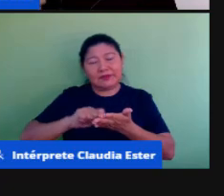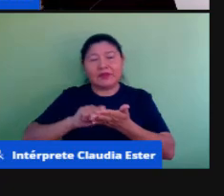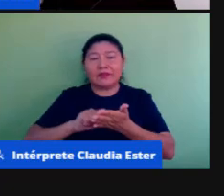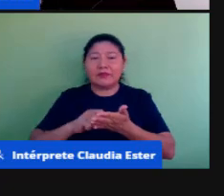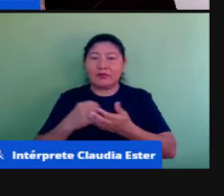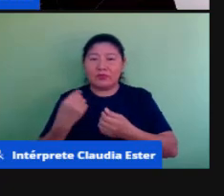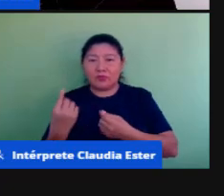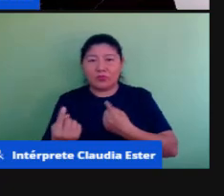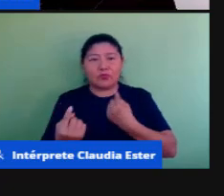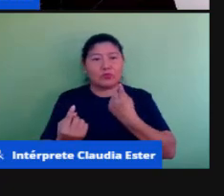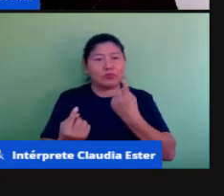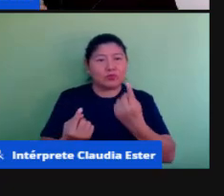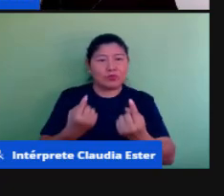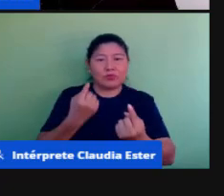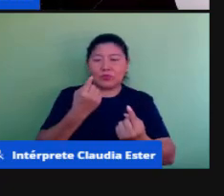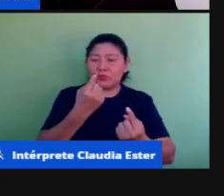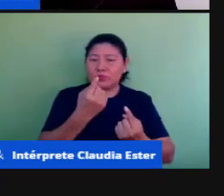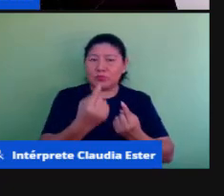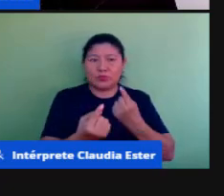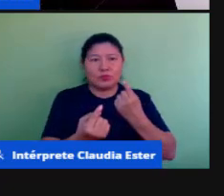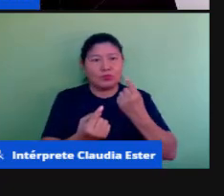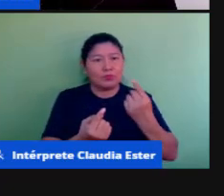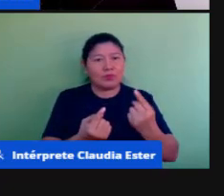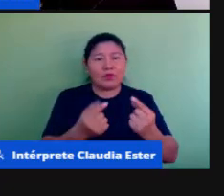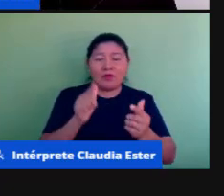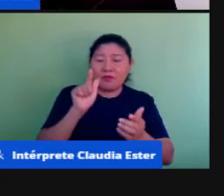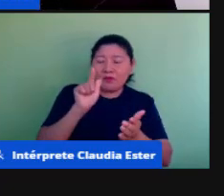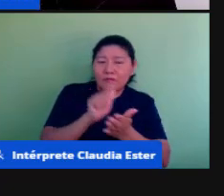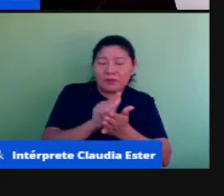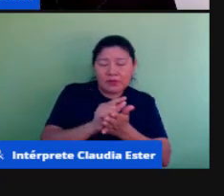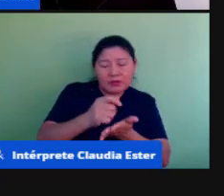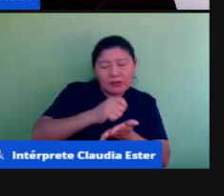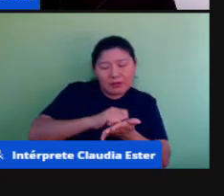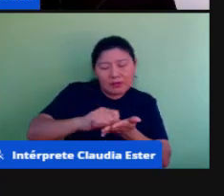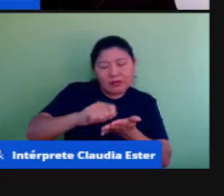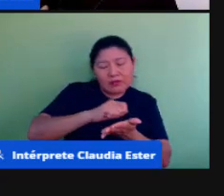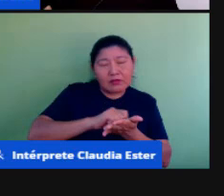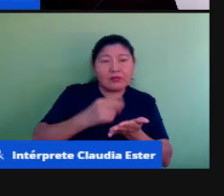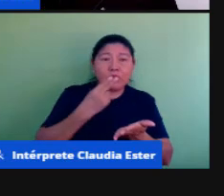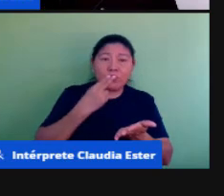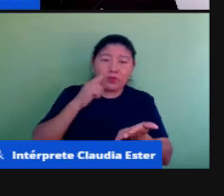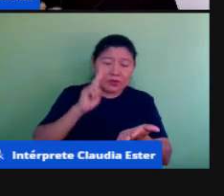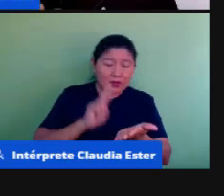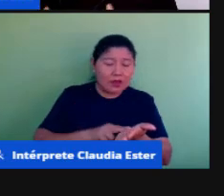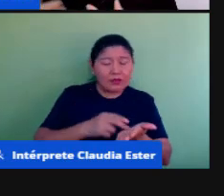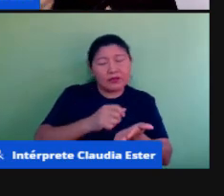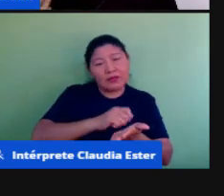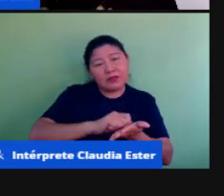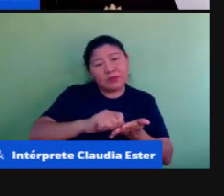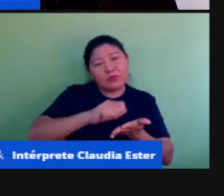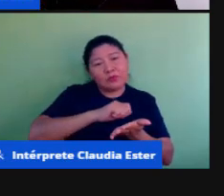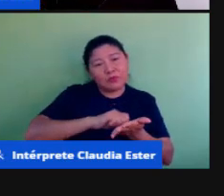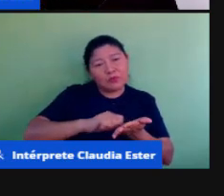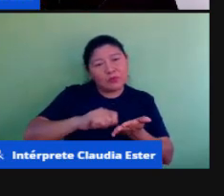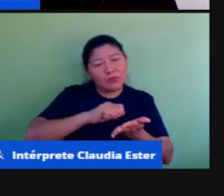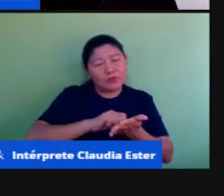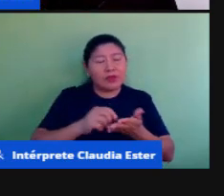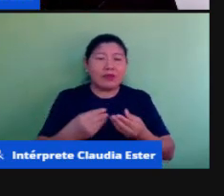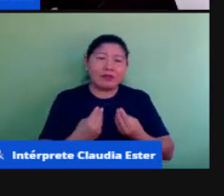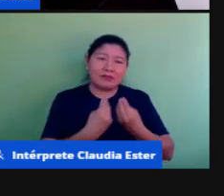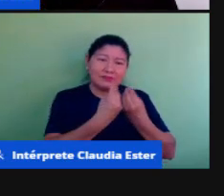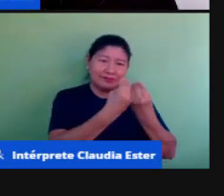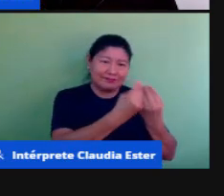passo, explicando. Vou mandar um bilhete, vou mandar uma cartinha, né? Para estar próximo,